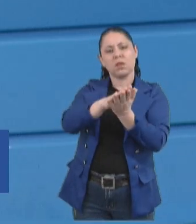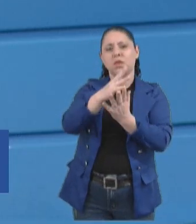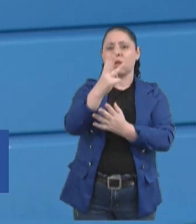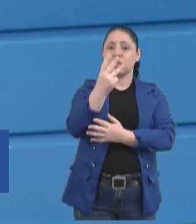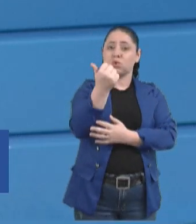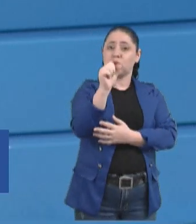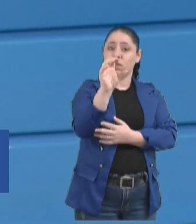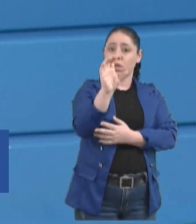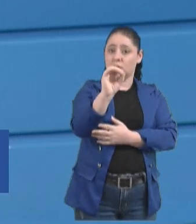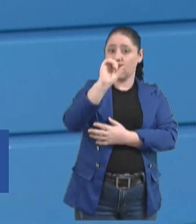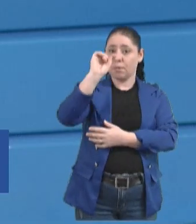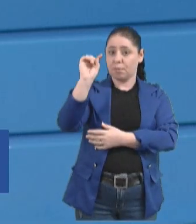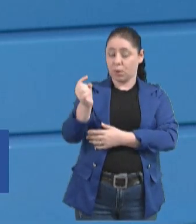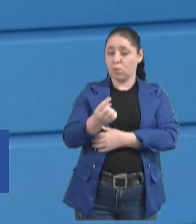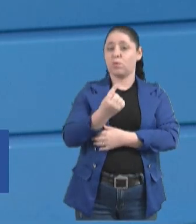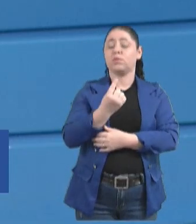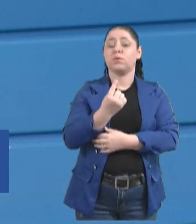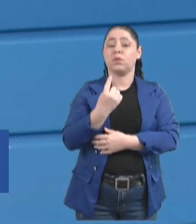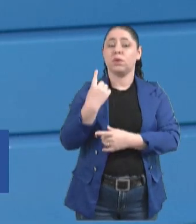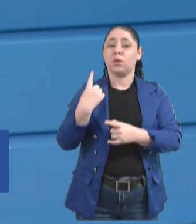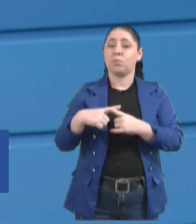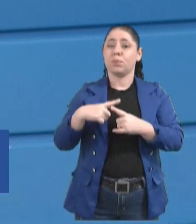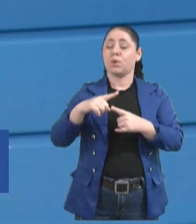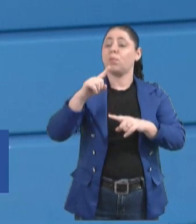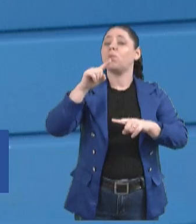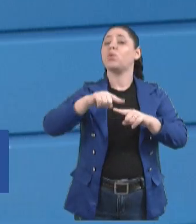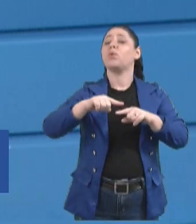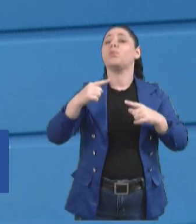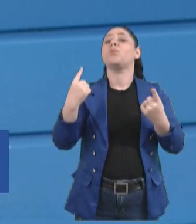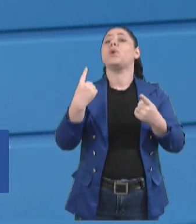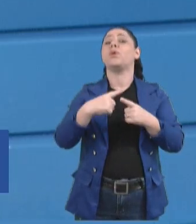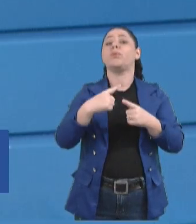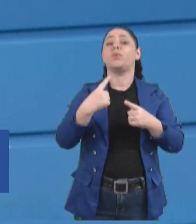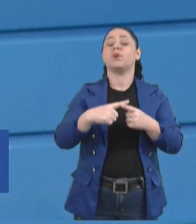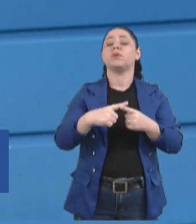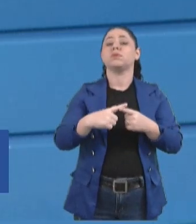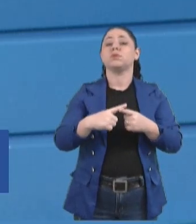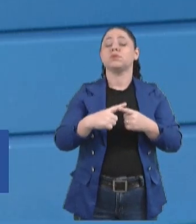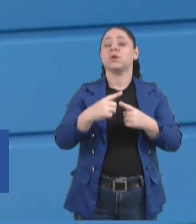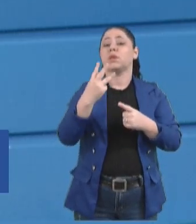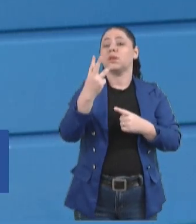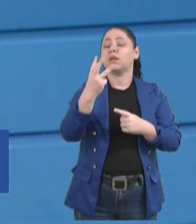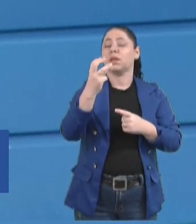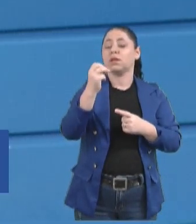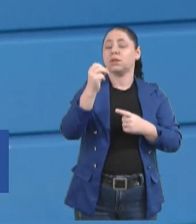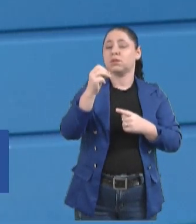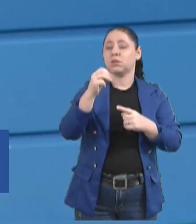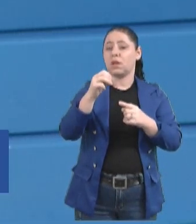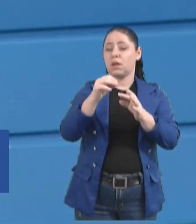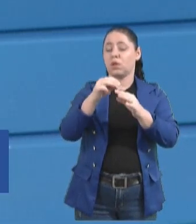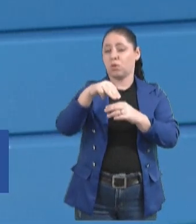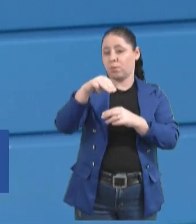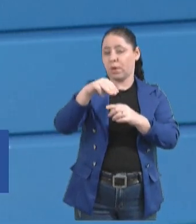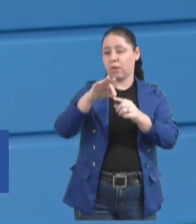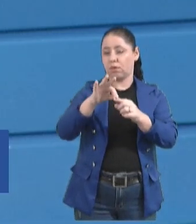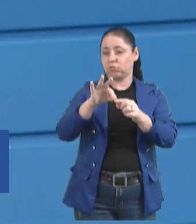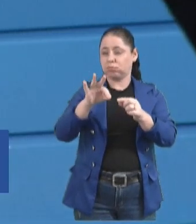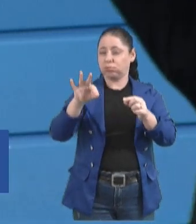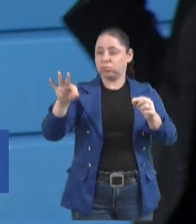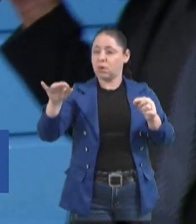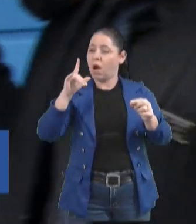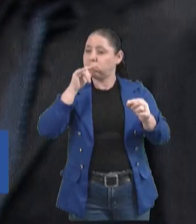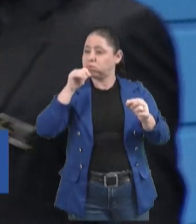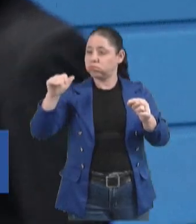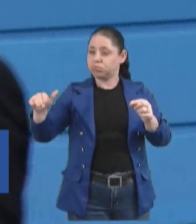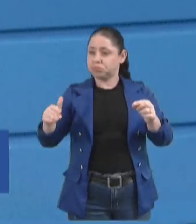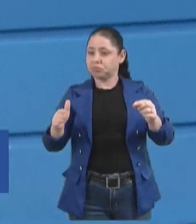380 mil. Vou contar o motivo. 300 metros de uma nascente que faz 1 ano ou 2 que não corre